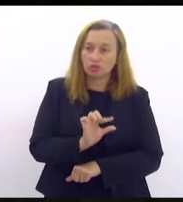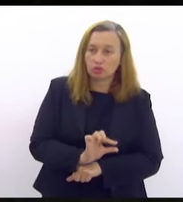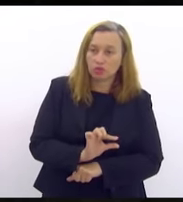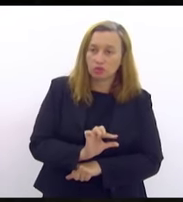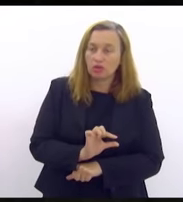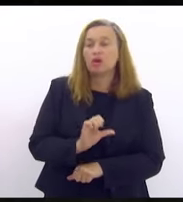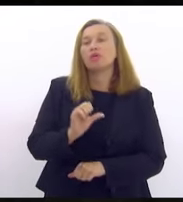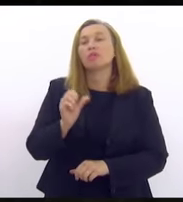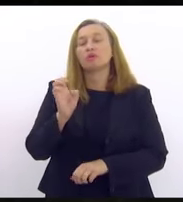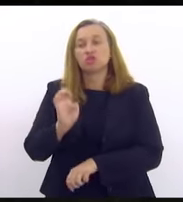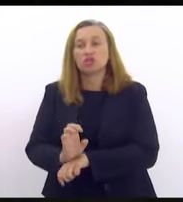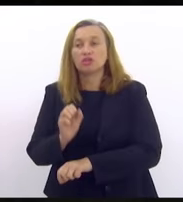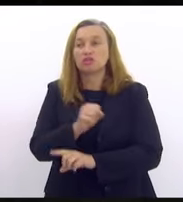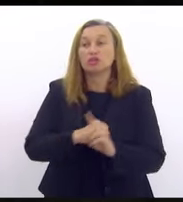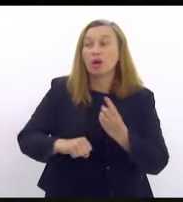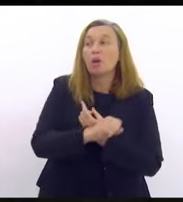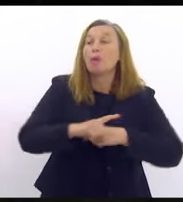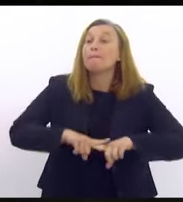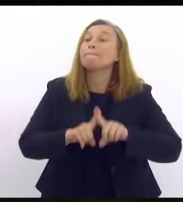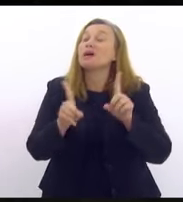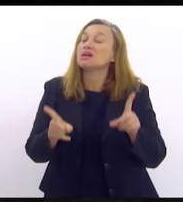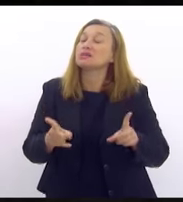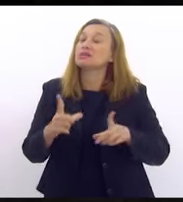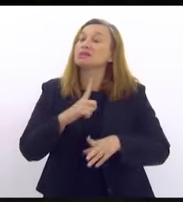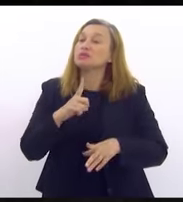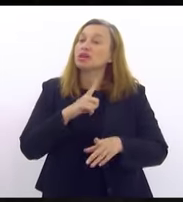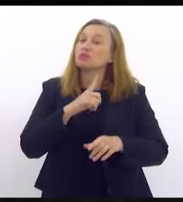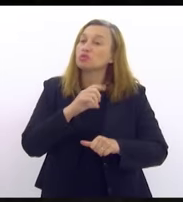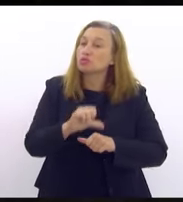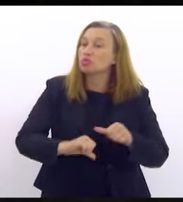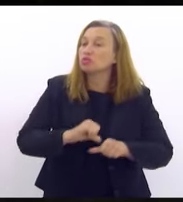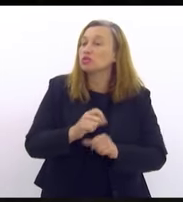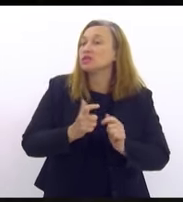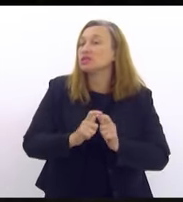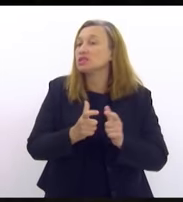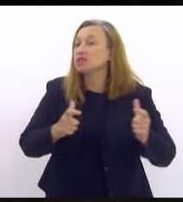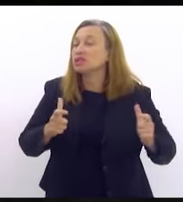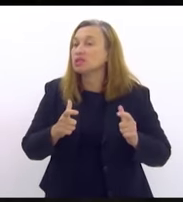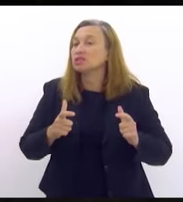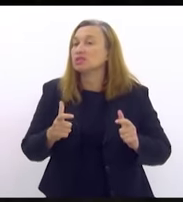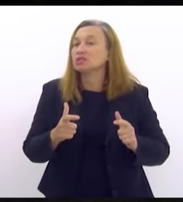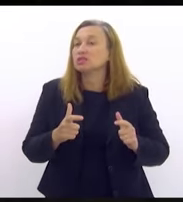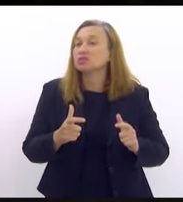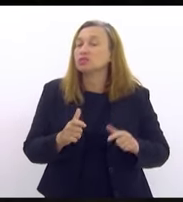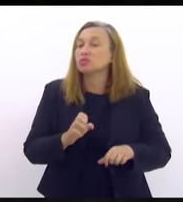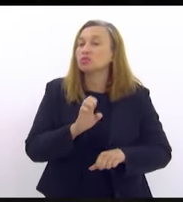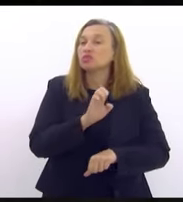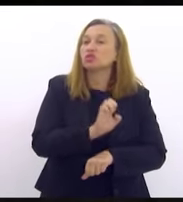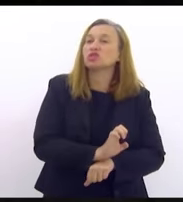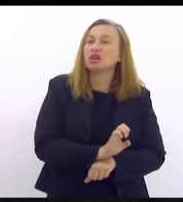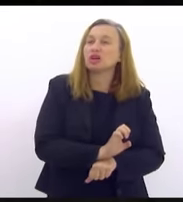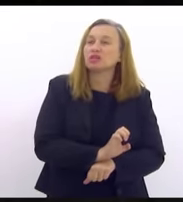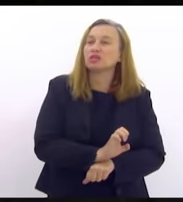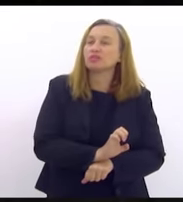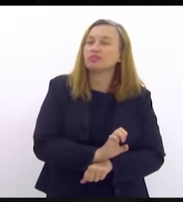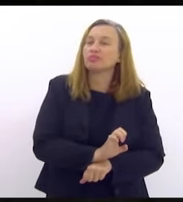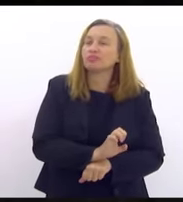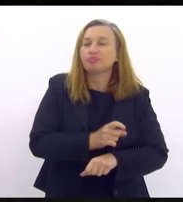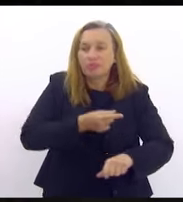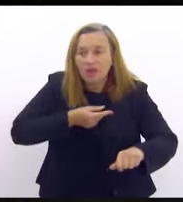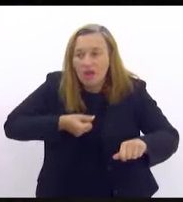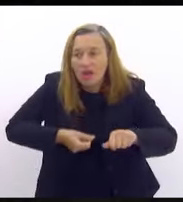estado social mas eh nós temos uma mudança muito grande que foi o estado Quando passou a